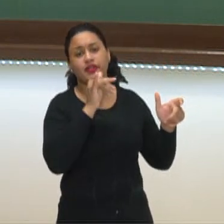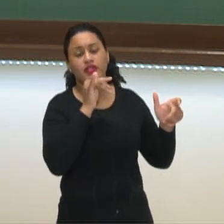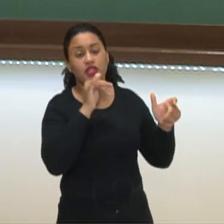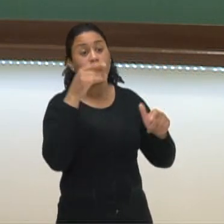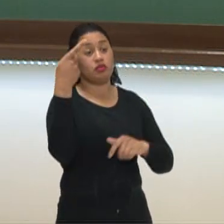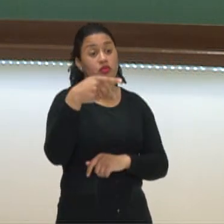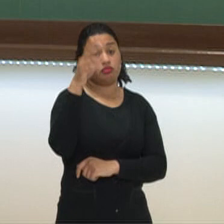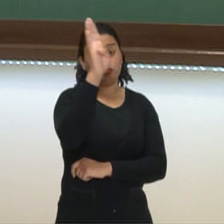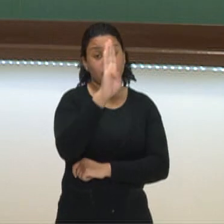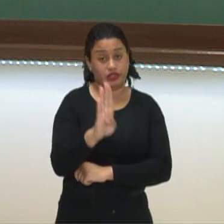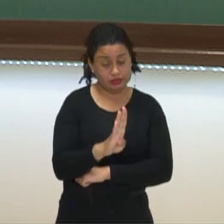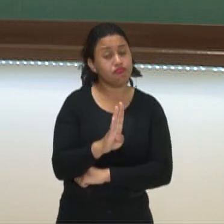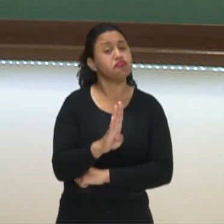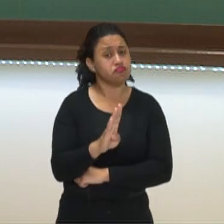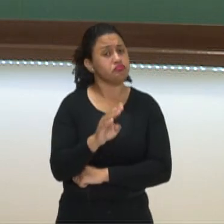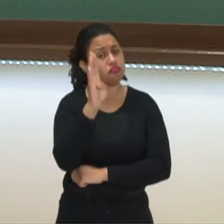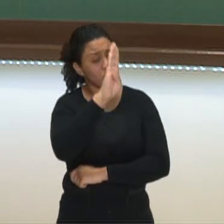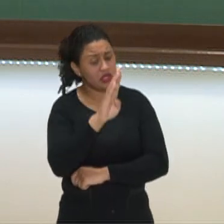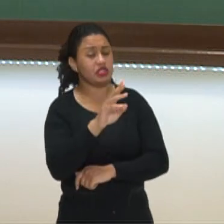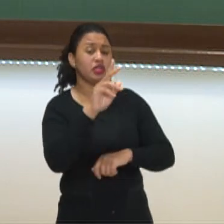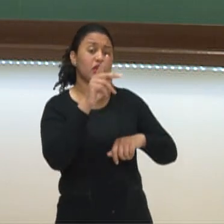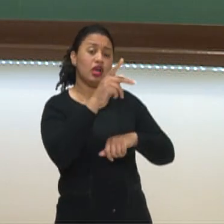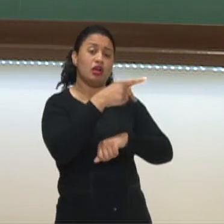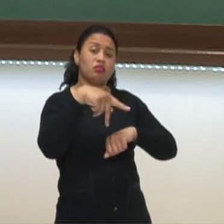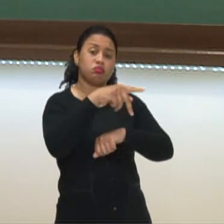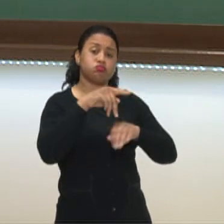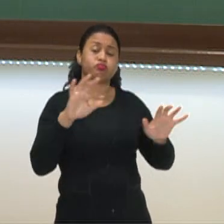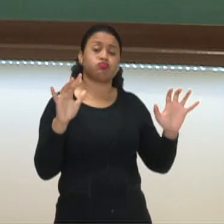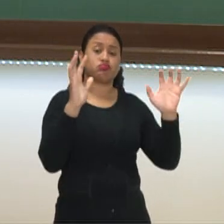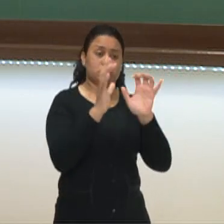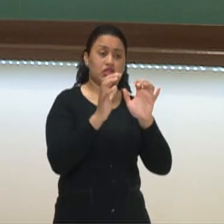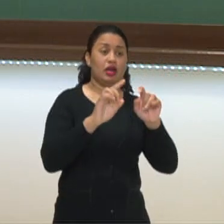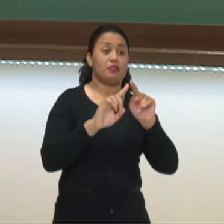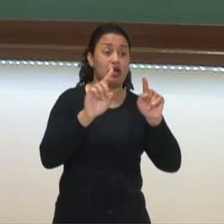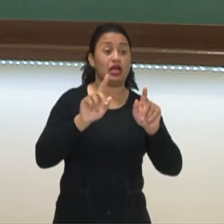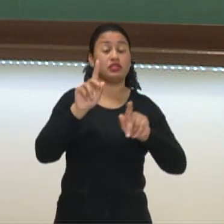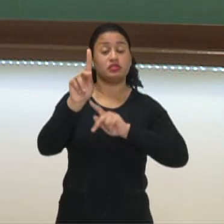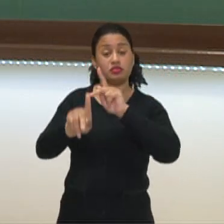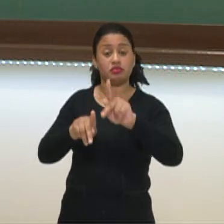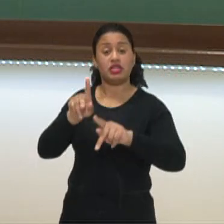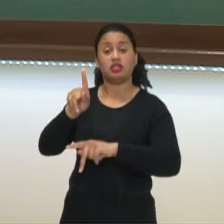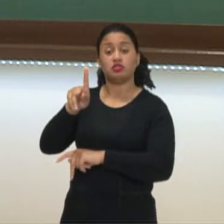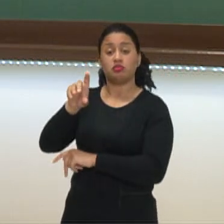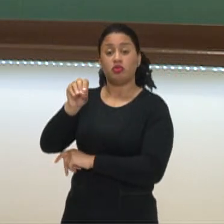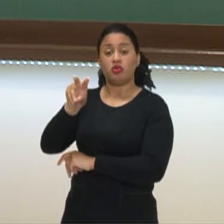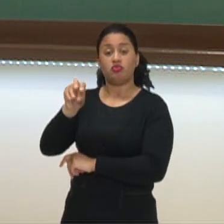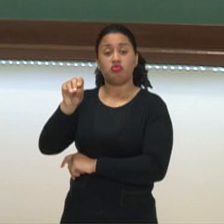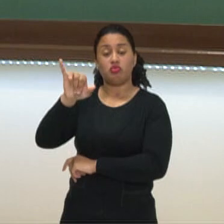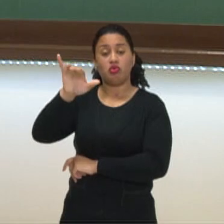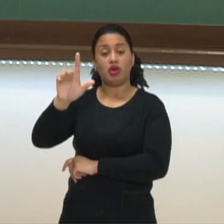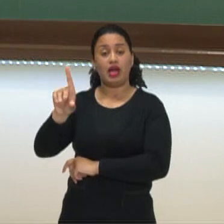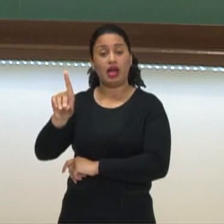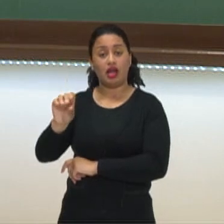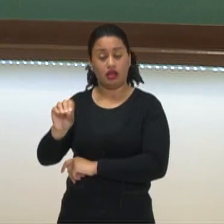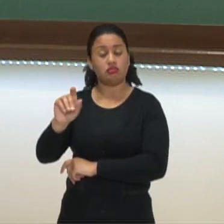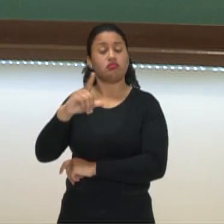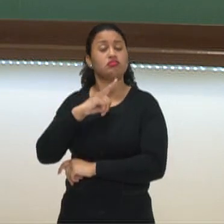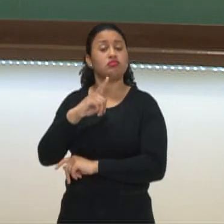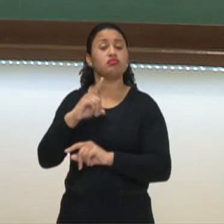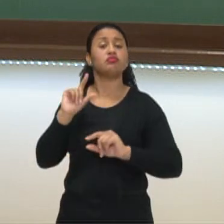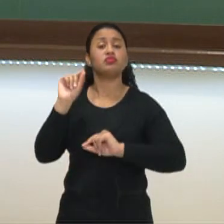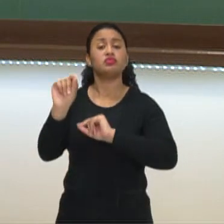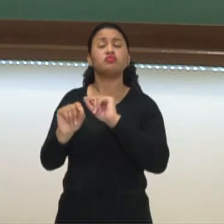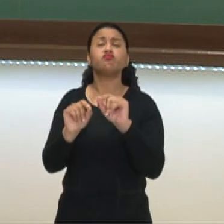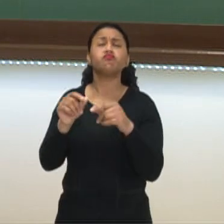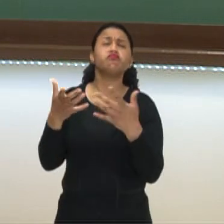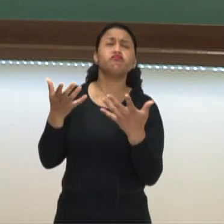o Brasil. O Brasil é um país populoso. Já o país povoado é aquele país que tem uma grande...